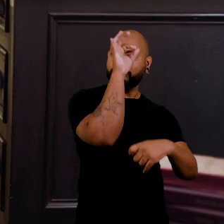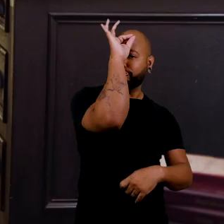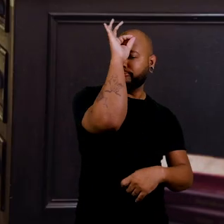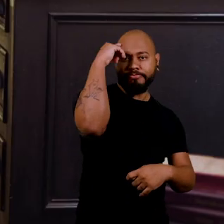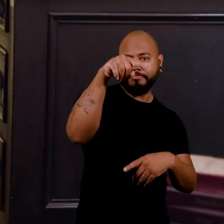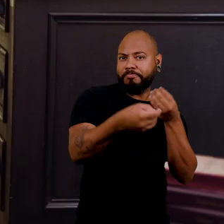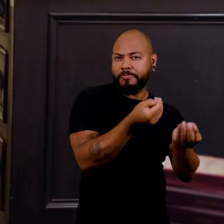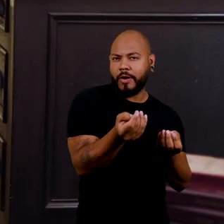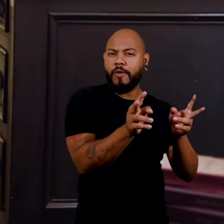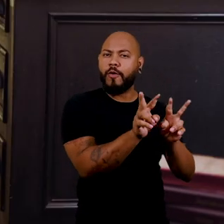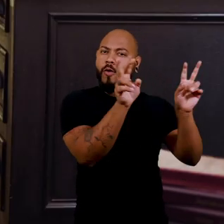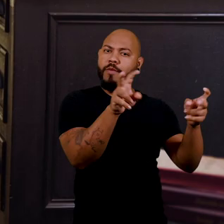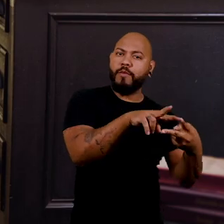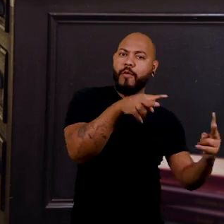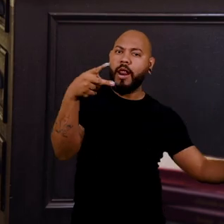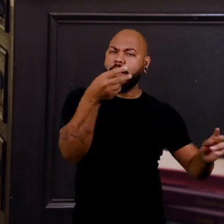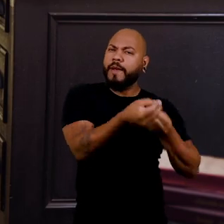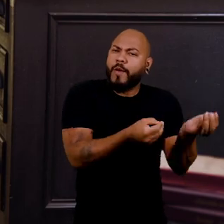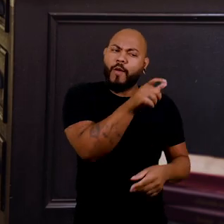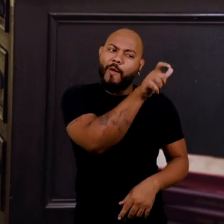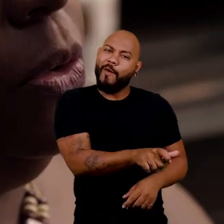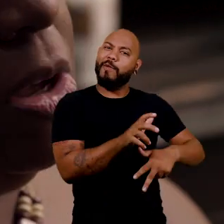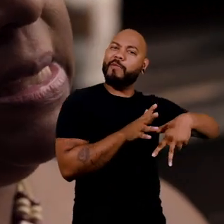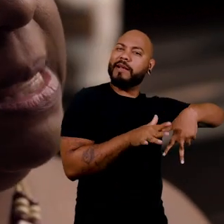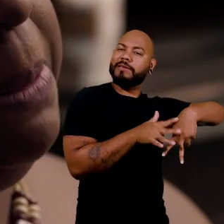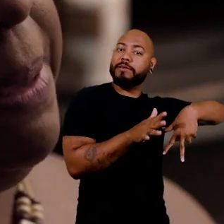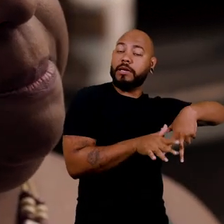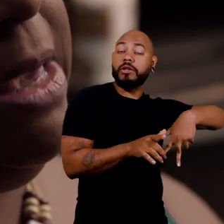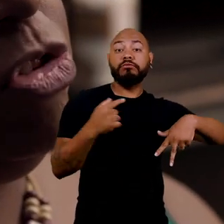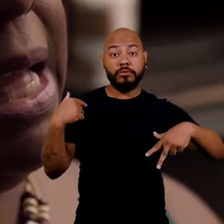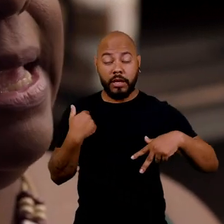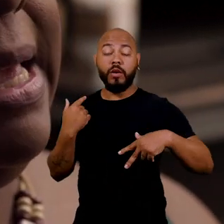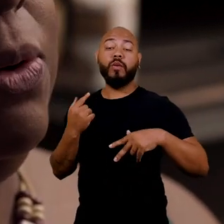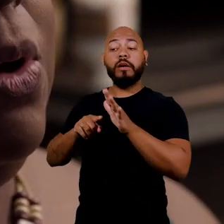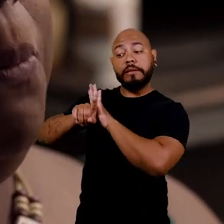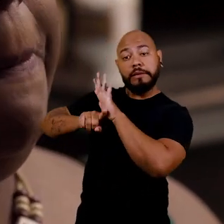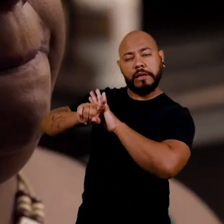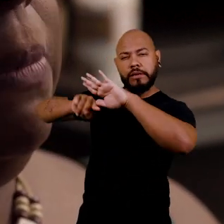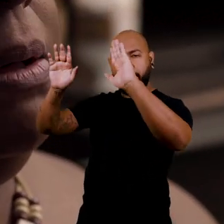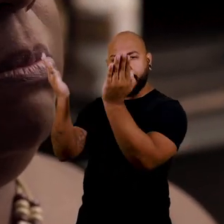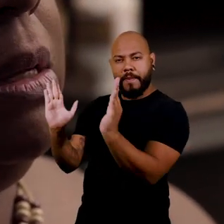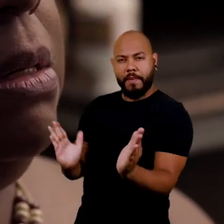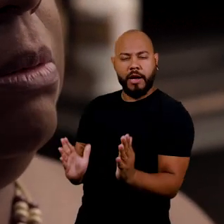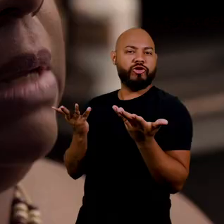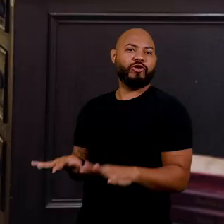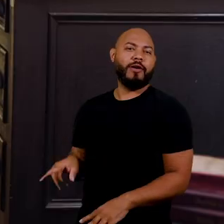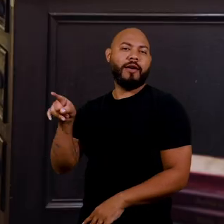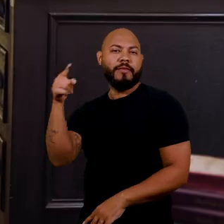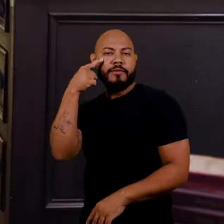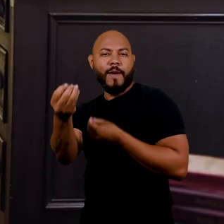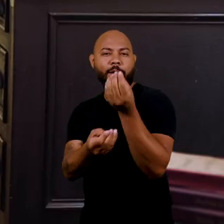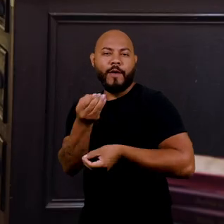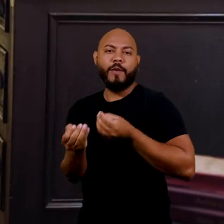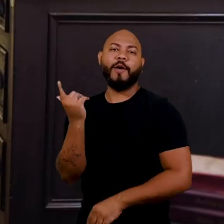assim, do ponto de vista molecular, sobre como aquela paciente vai evoluir, o nosso exame ele permite dar a ele uma